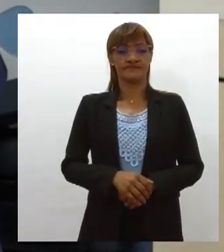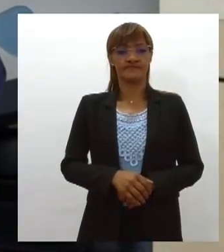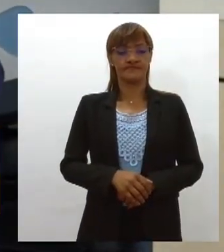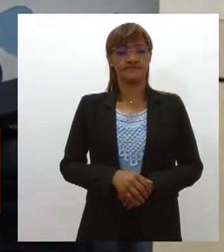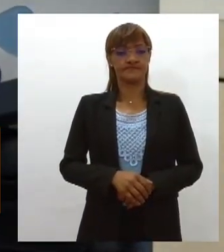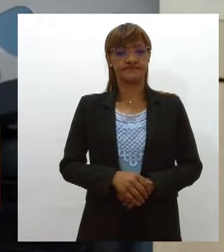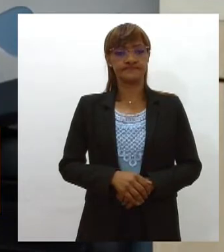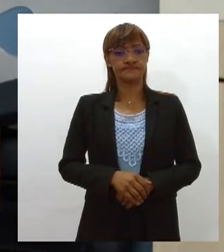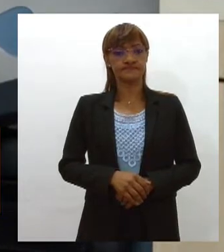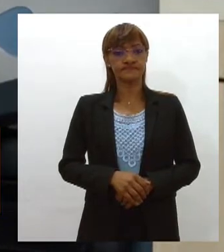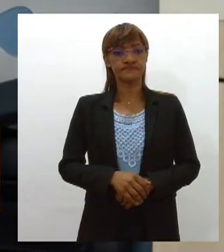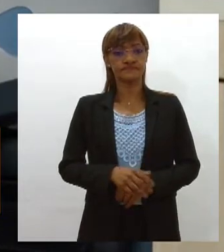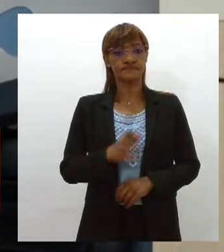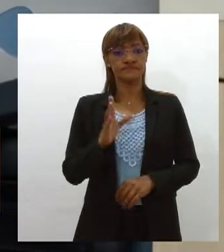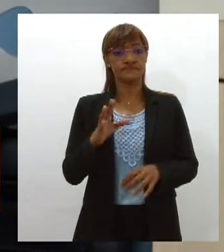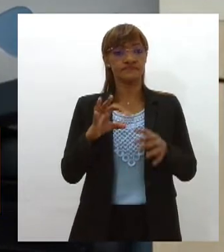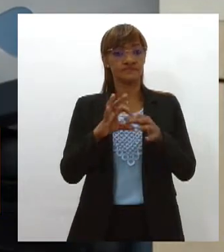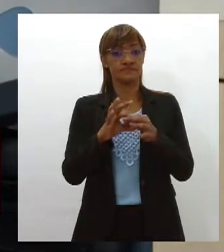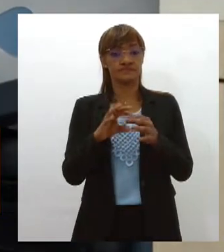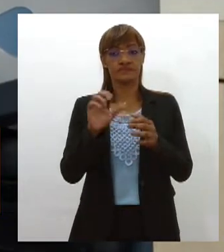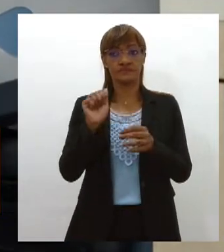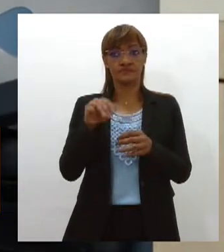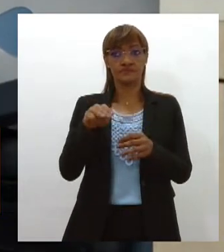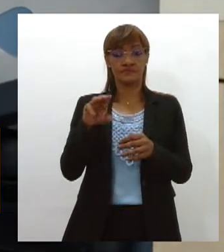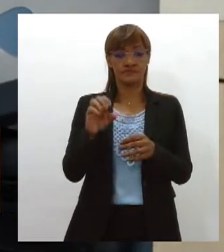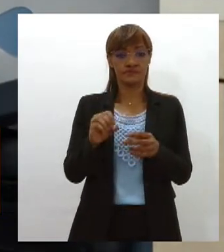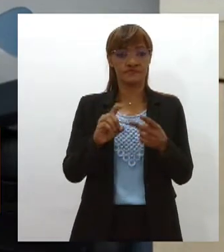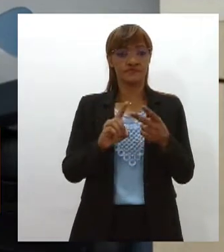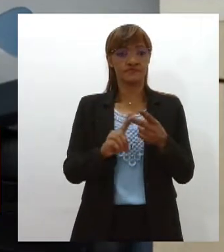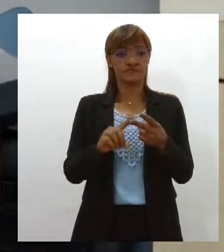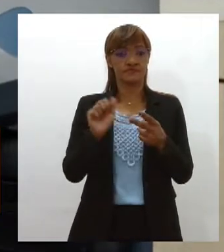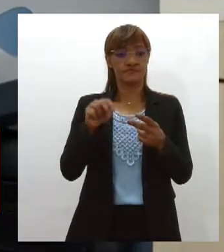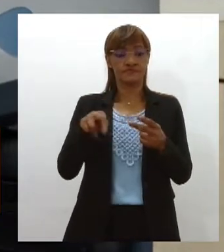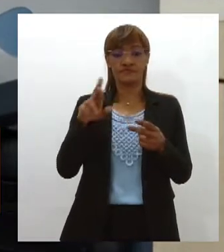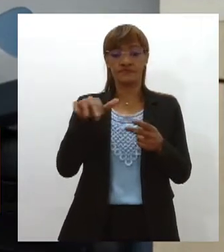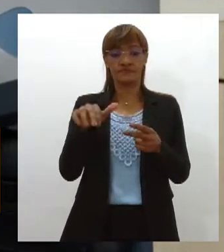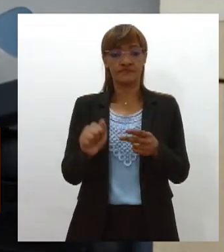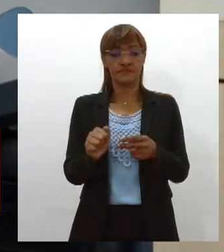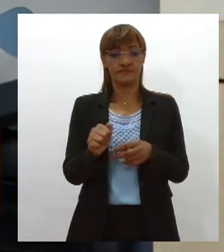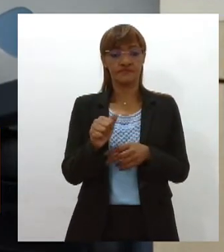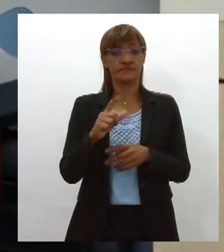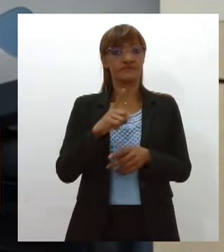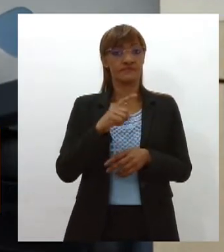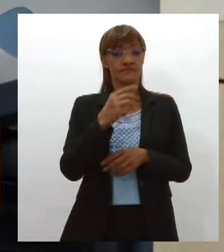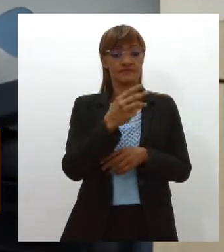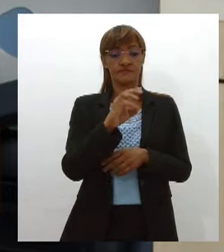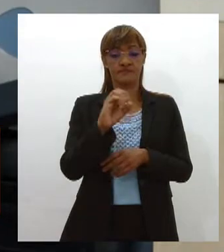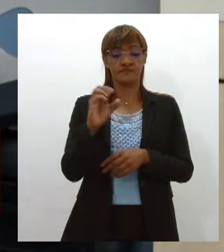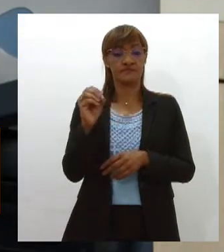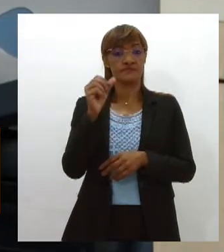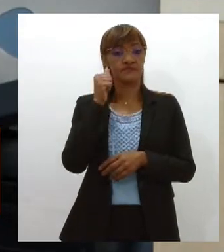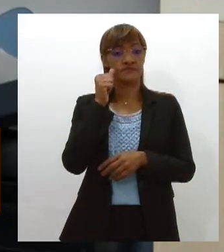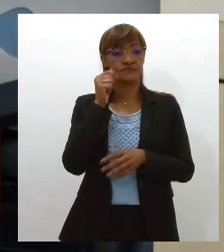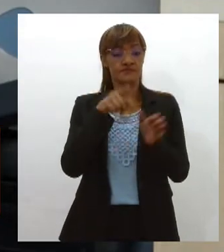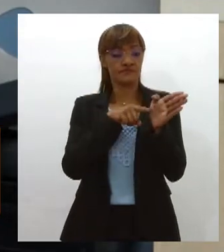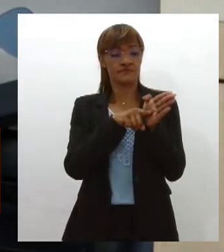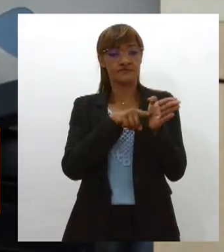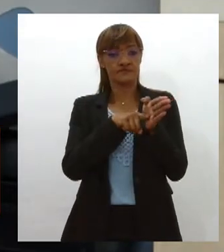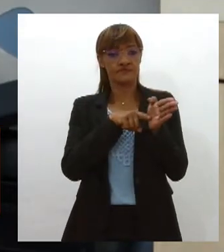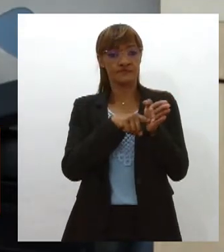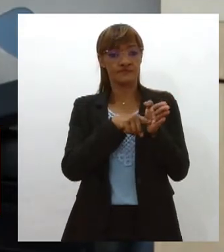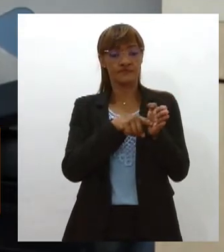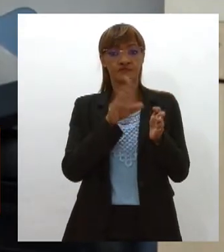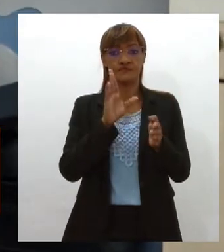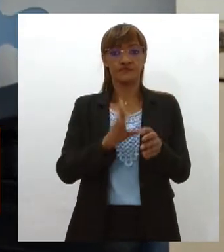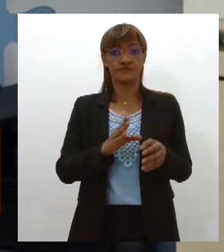Uma parceria entre a AMO e Américas Amigas vai beneficiar 300 mulheres com exames para diagnóstico do câncer de mama.